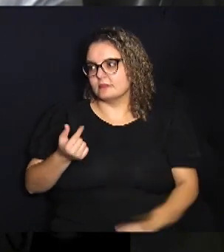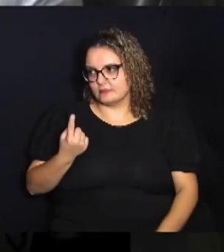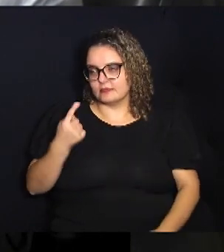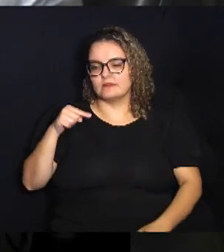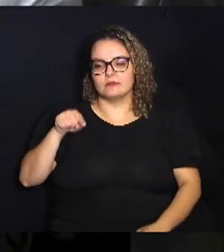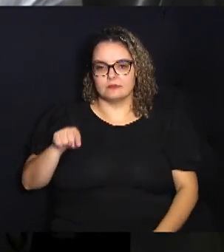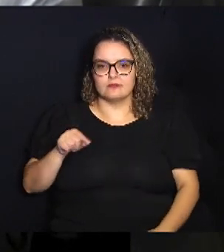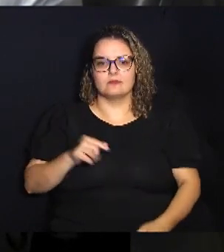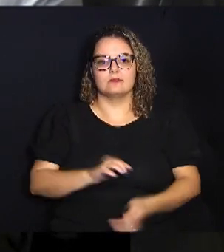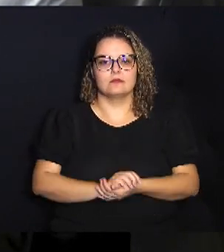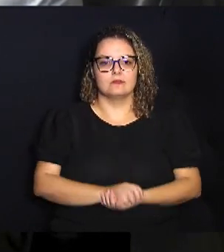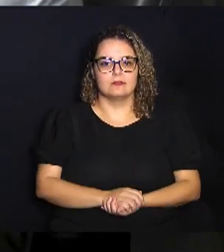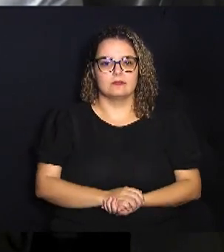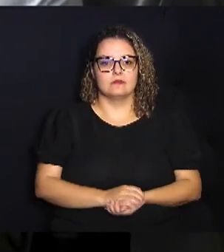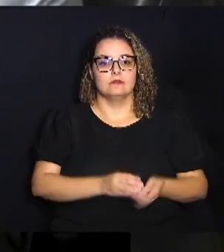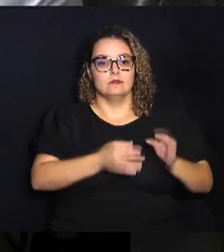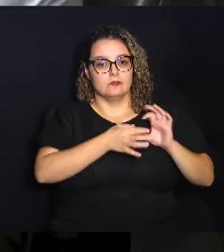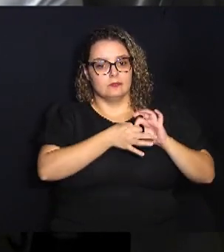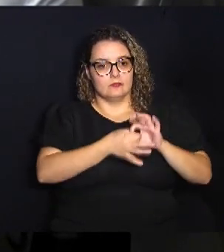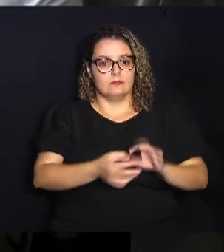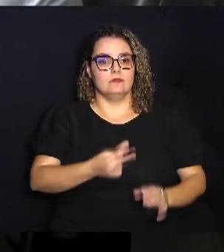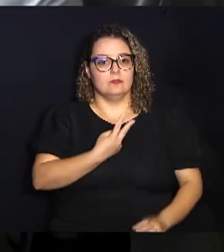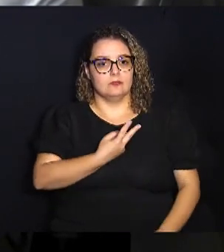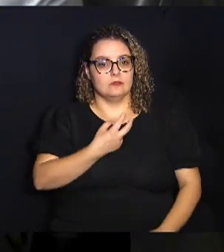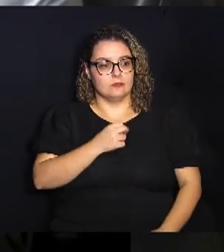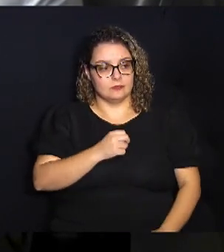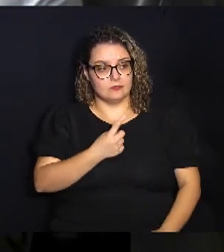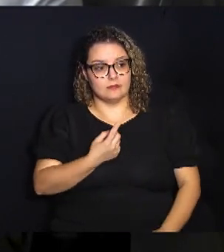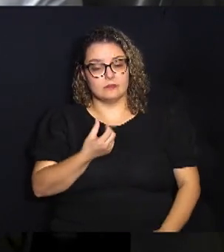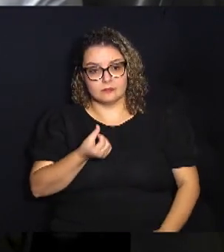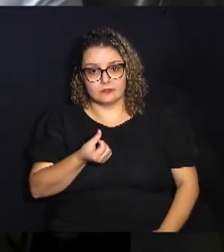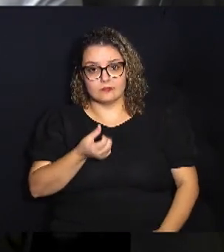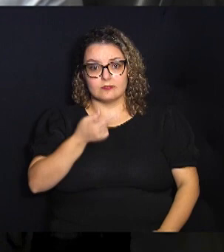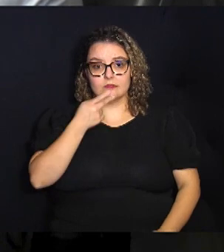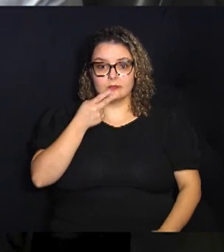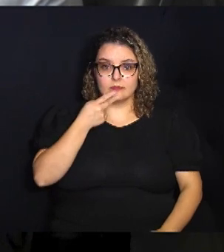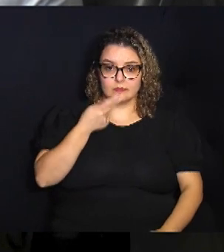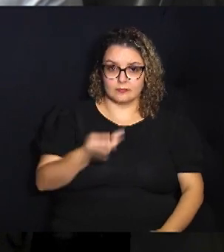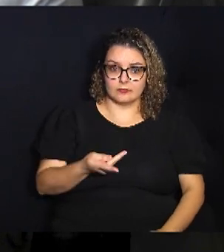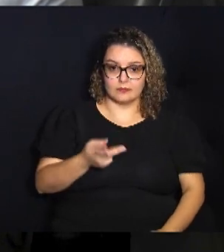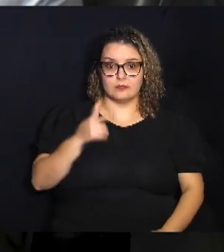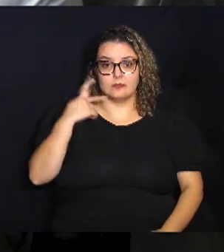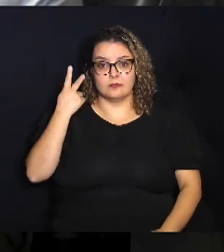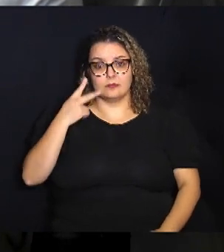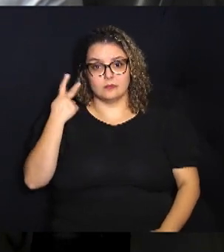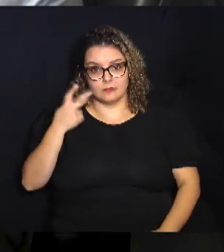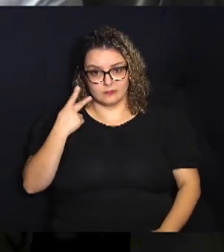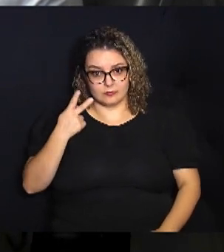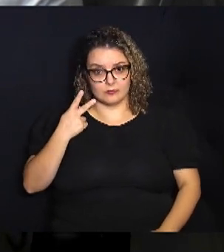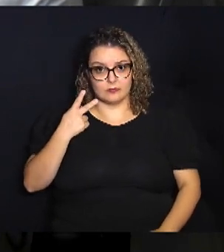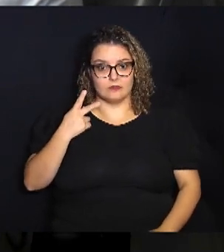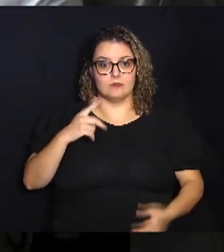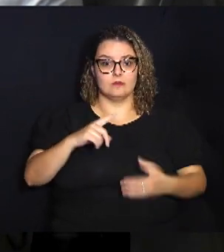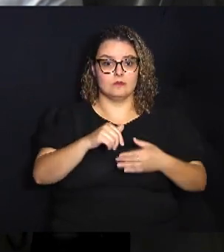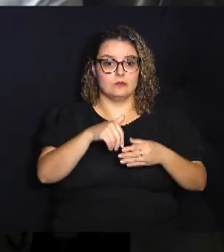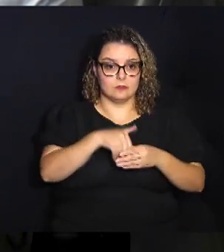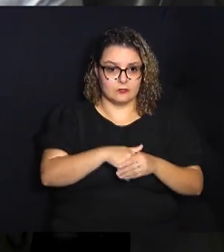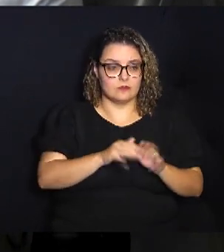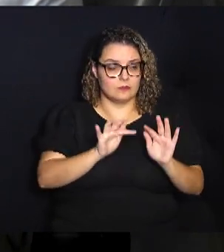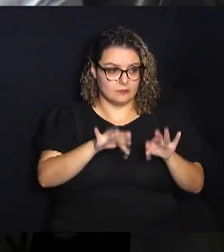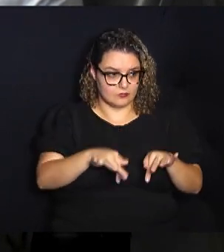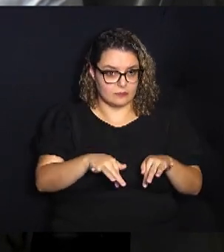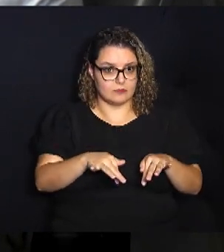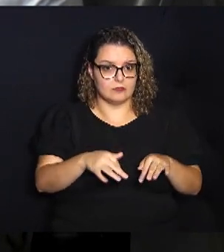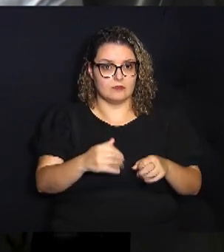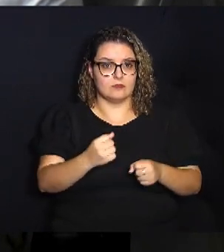nesse contexto, quando a gente está falando de 2016, a gente está falando, então, o vereador, a eleição é no final do ano, né?